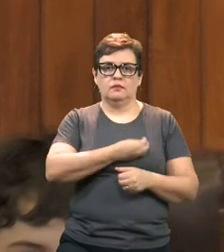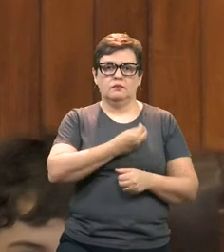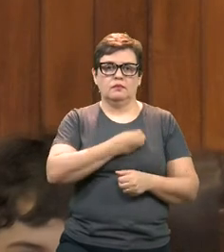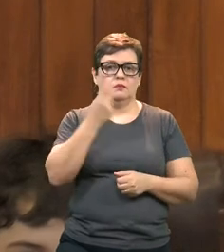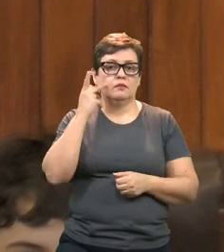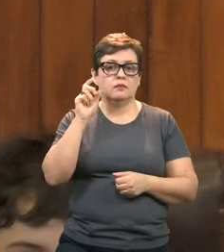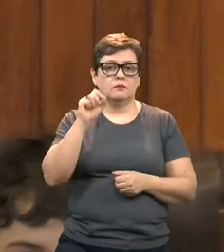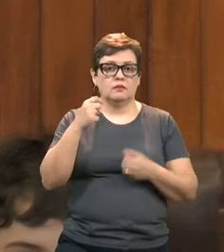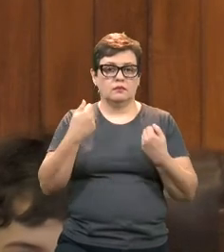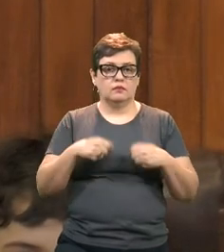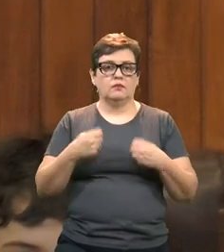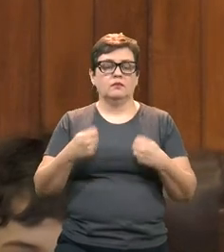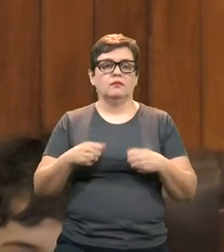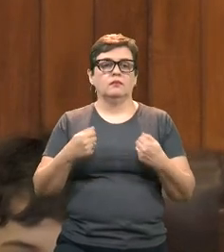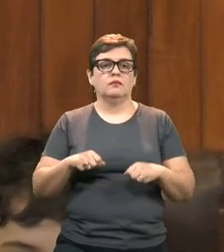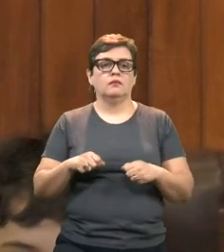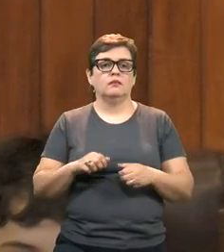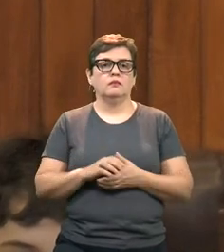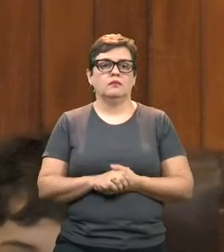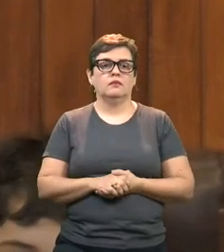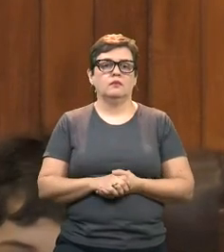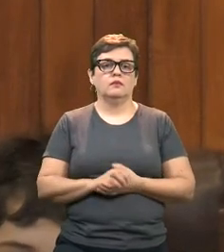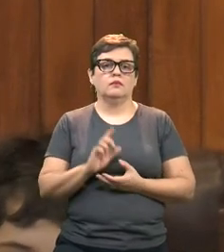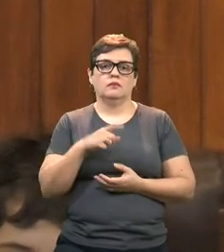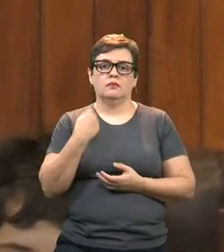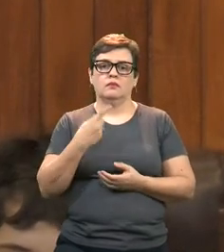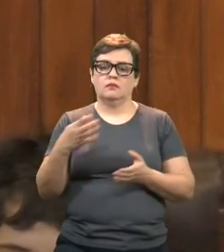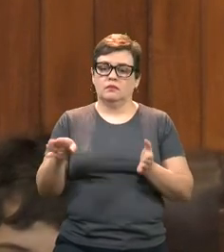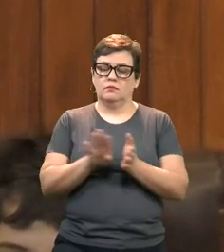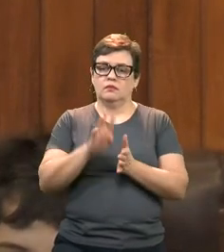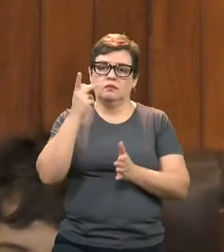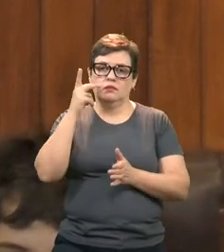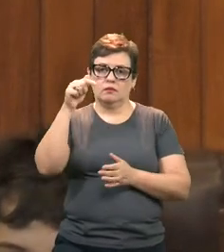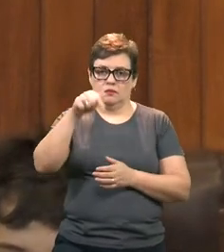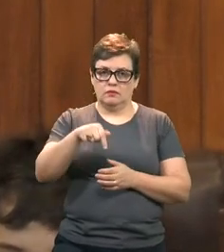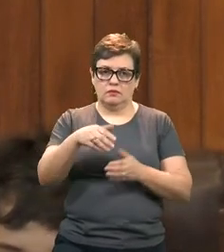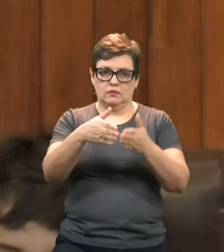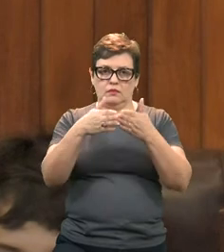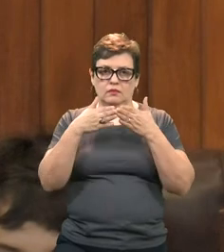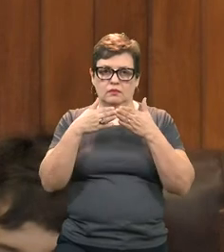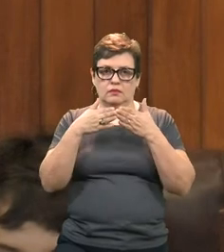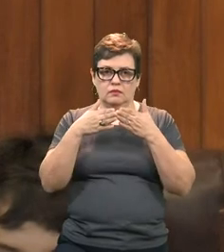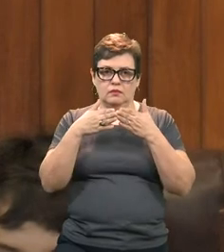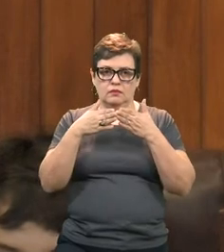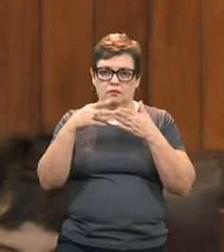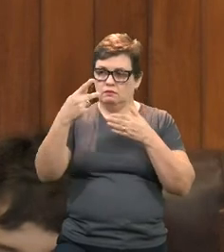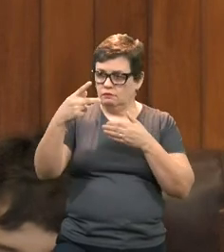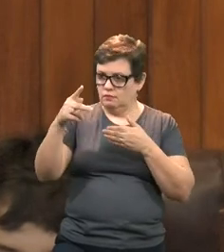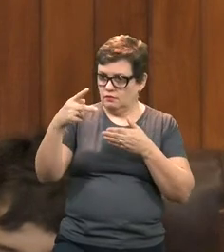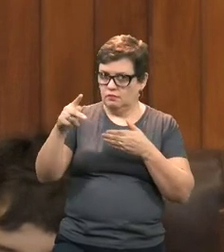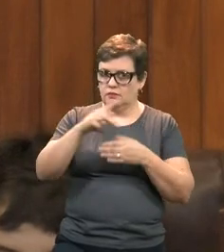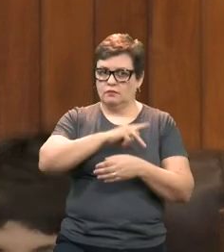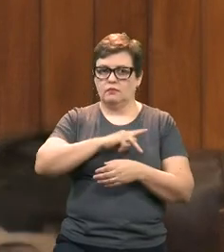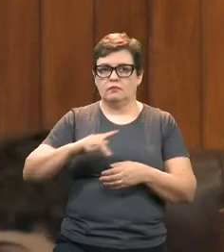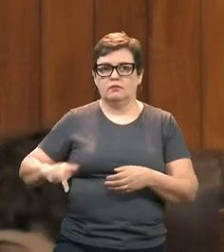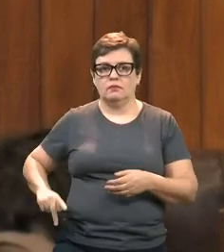que necessitam, nós vimos por meio deste requerer a Vossa